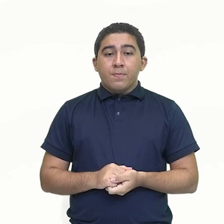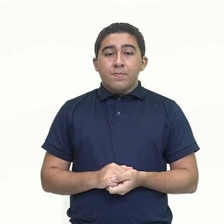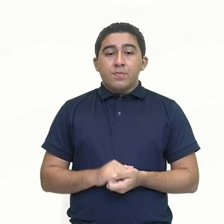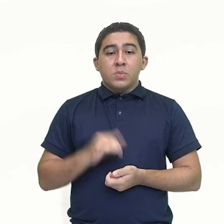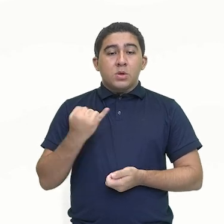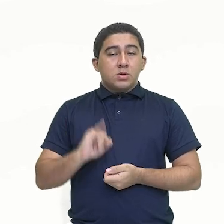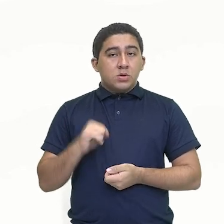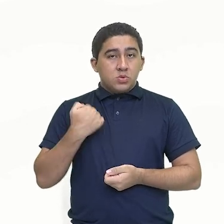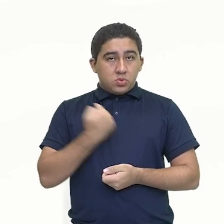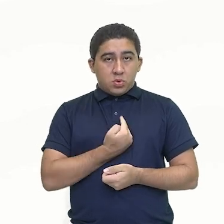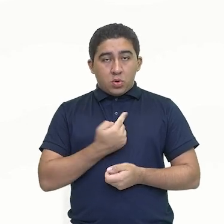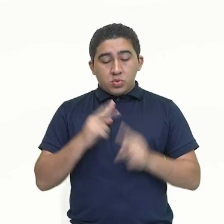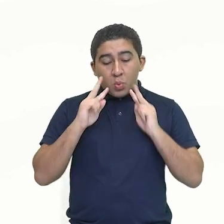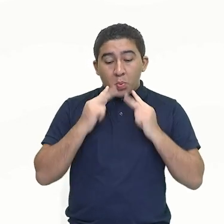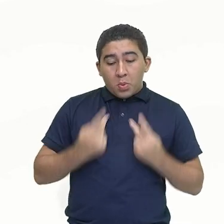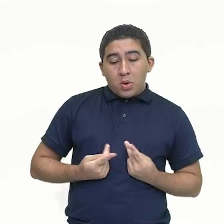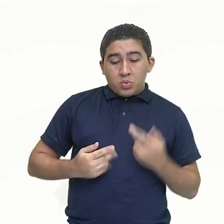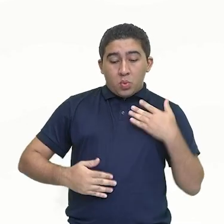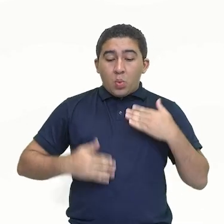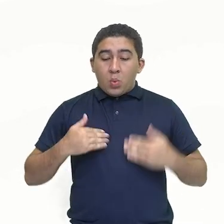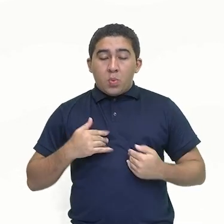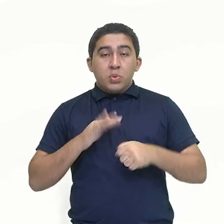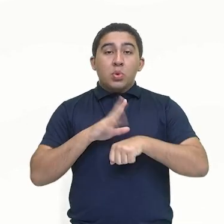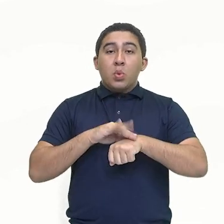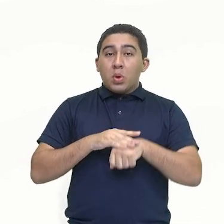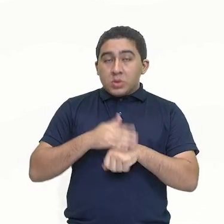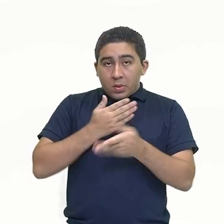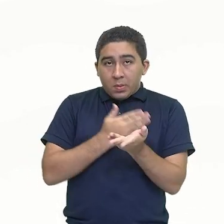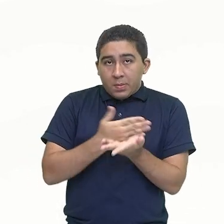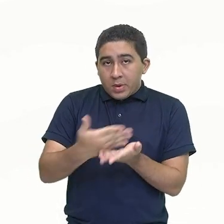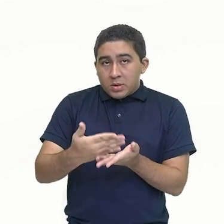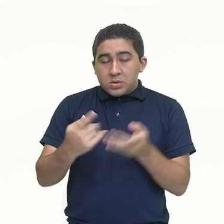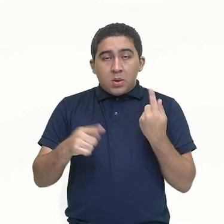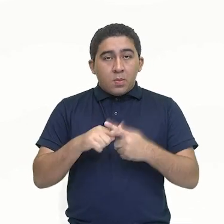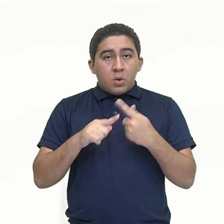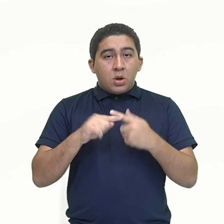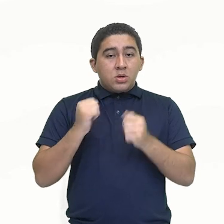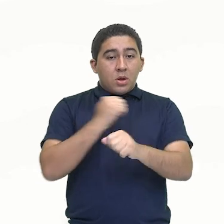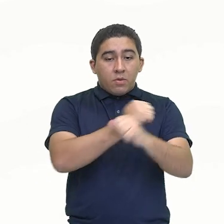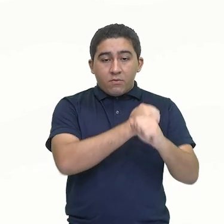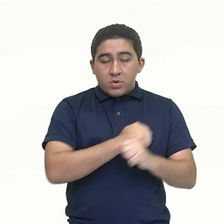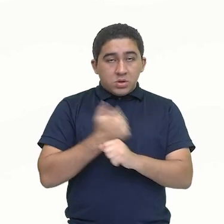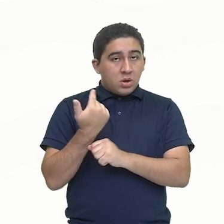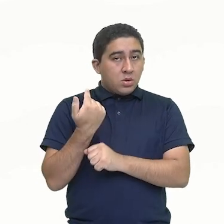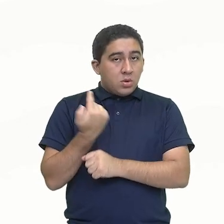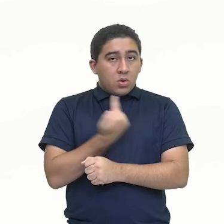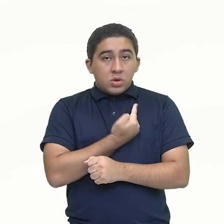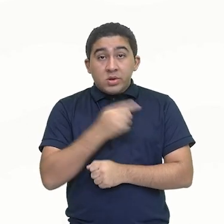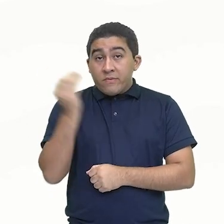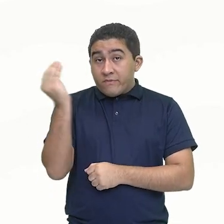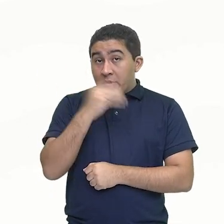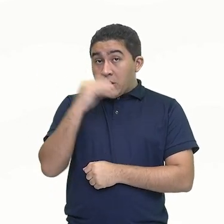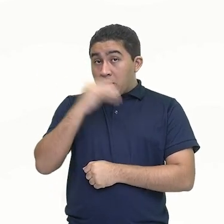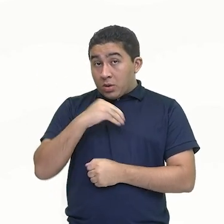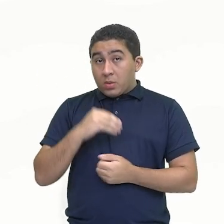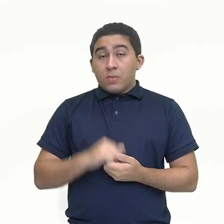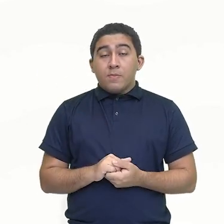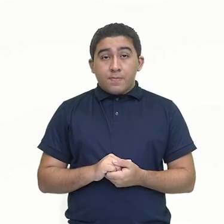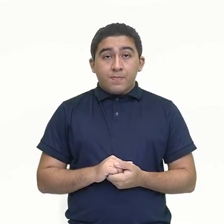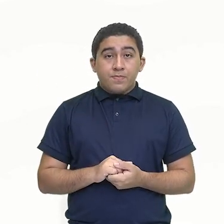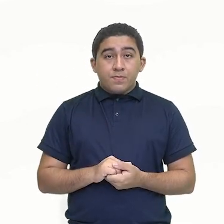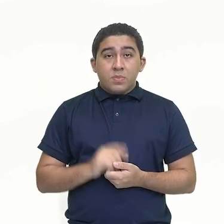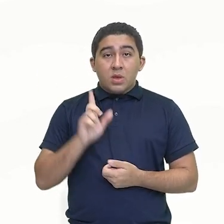nós adoecemos é porque o nosso sistema imunológico não conseguiu nos defender. É ele, é o